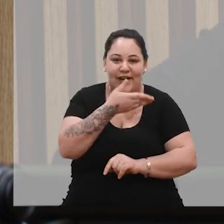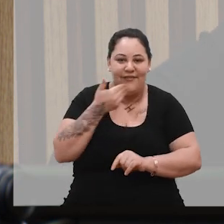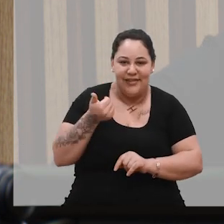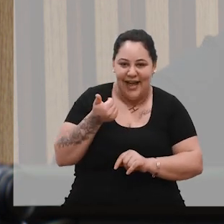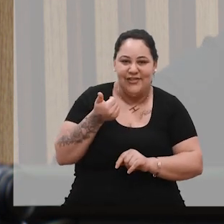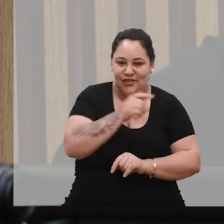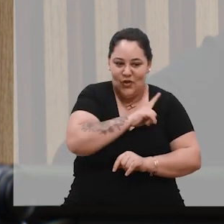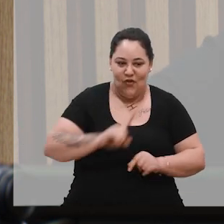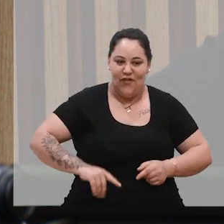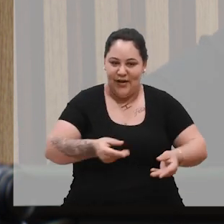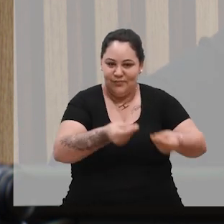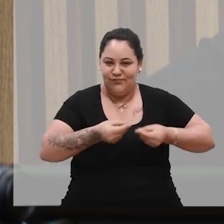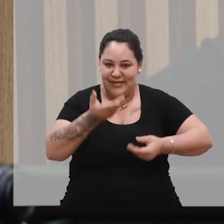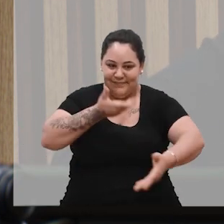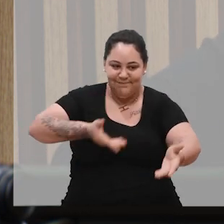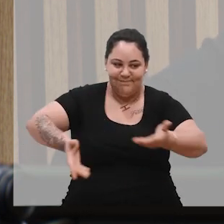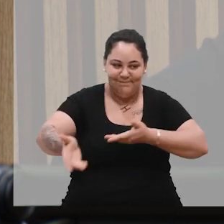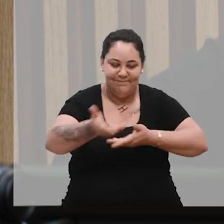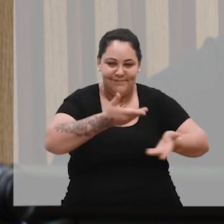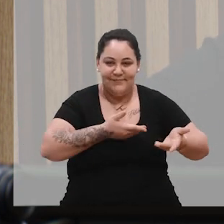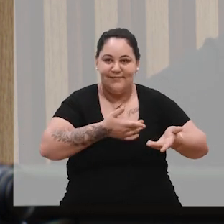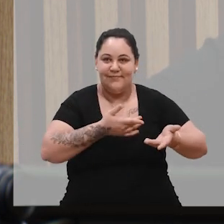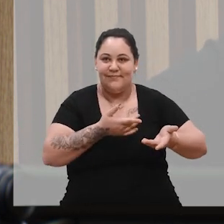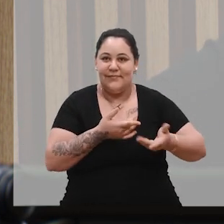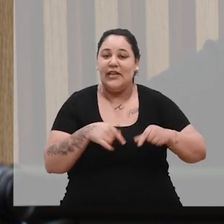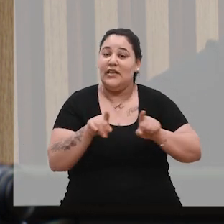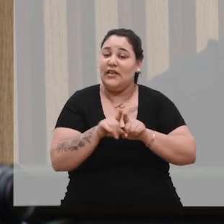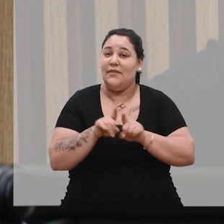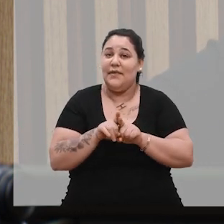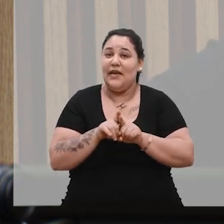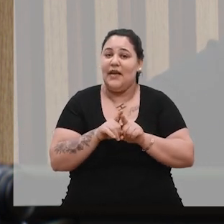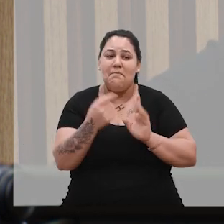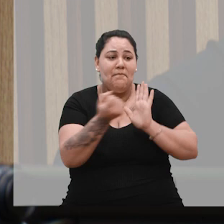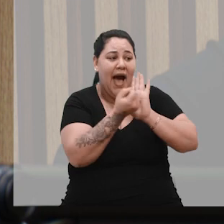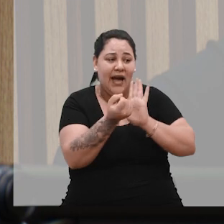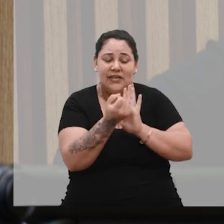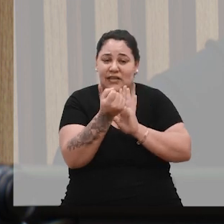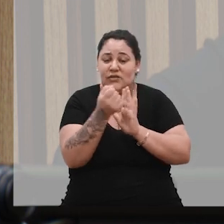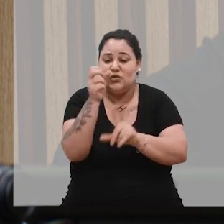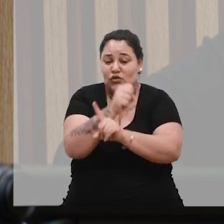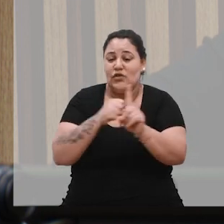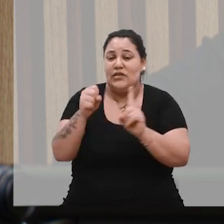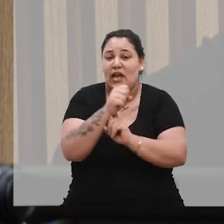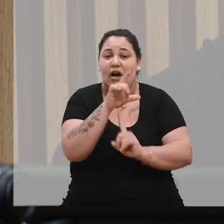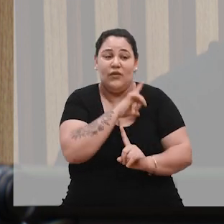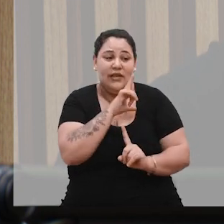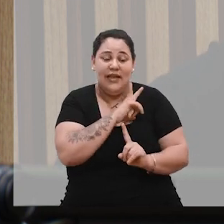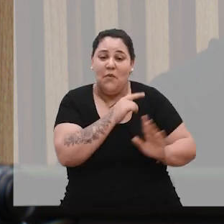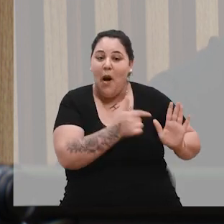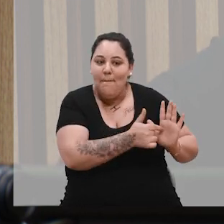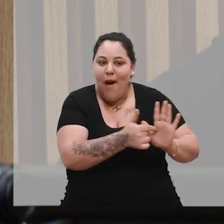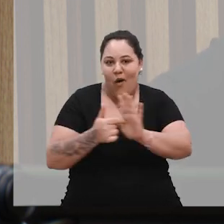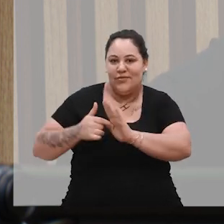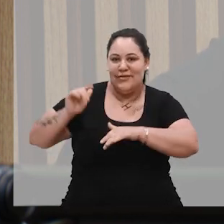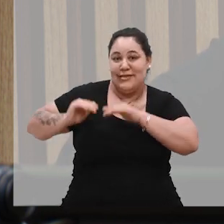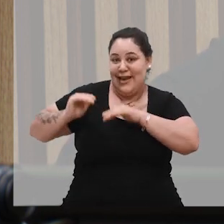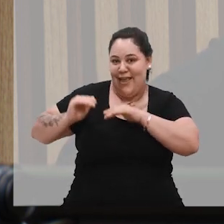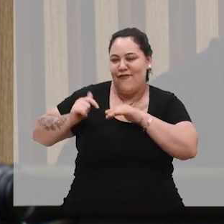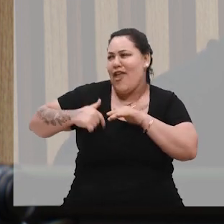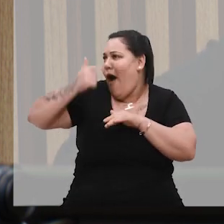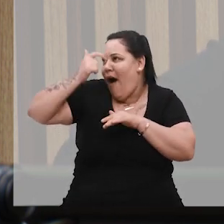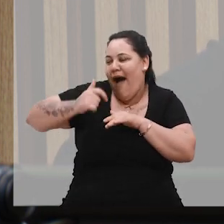concedido. E acaba chamando muita atenção no meio social também, né? Tu tem um destaque nesse nível que eu acho